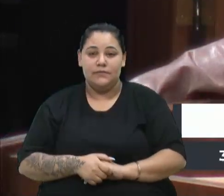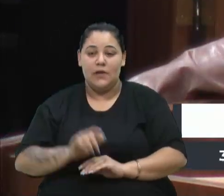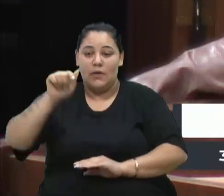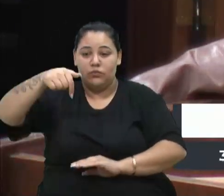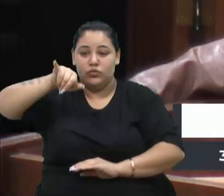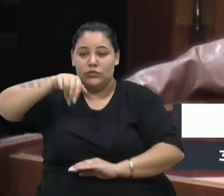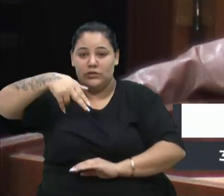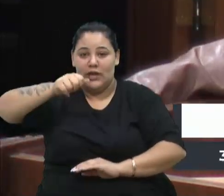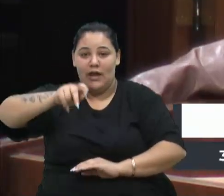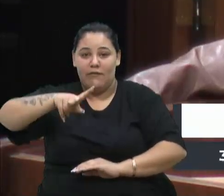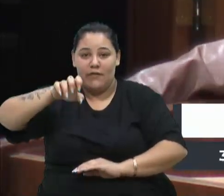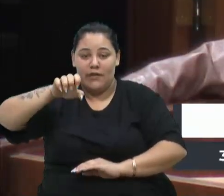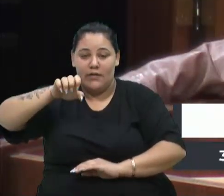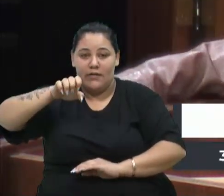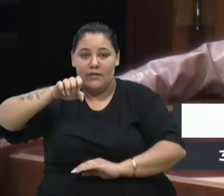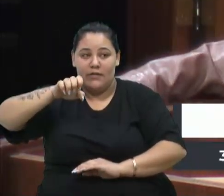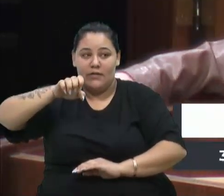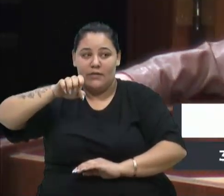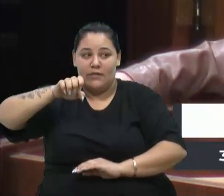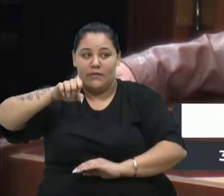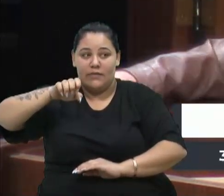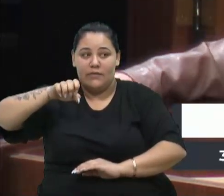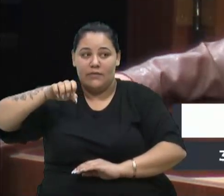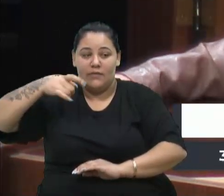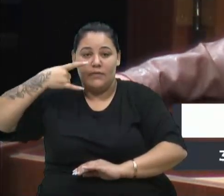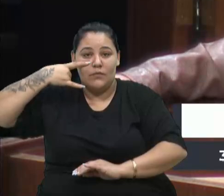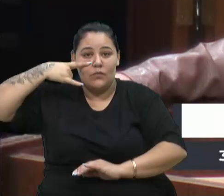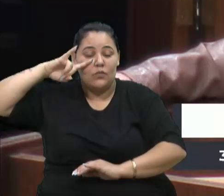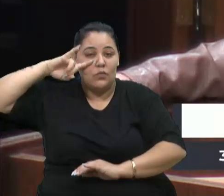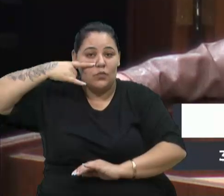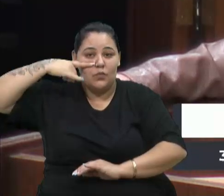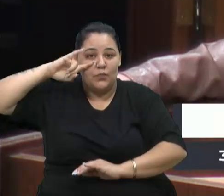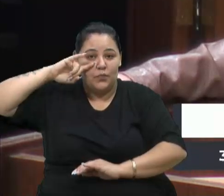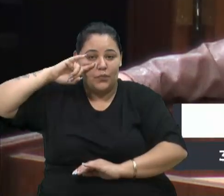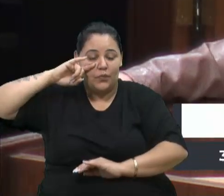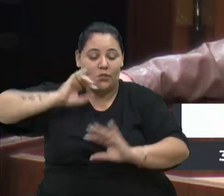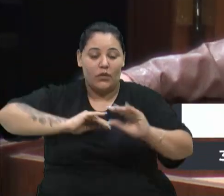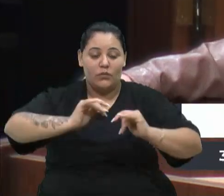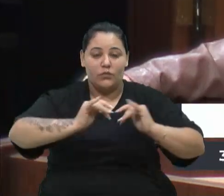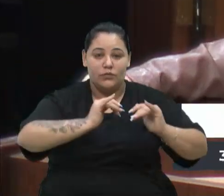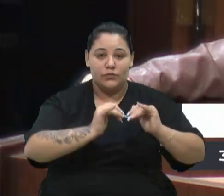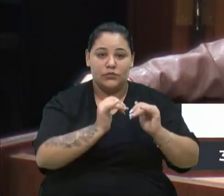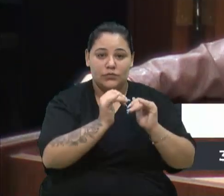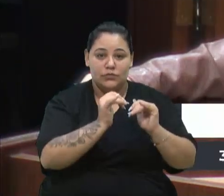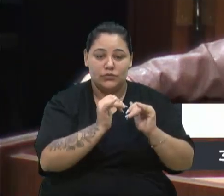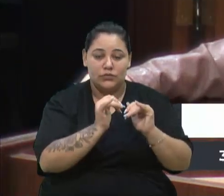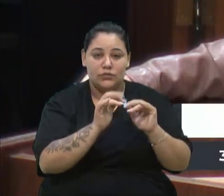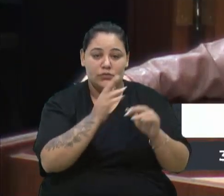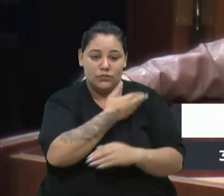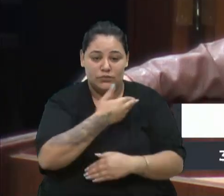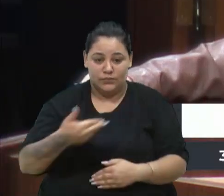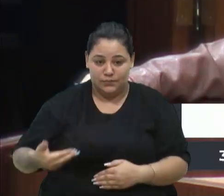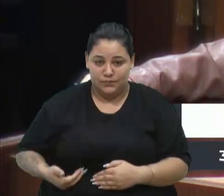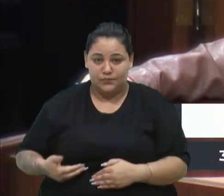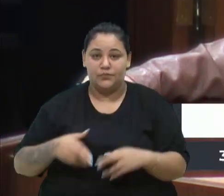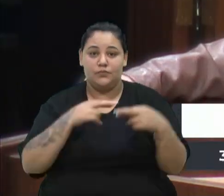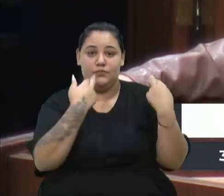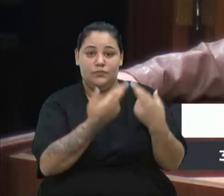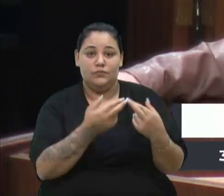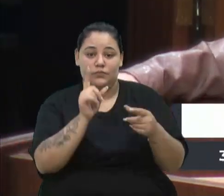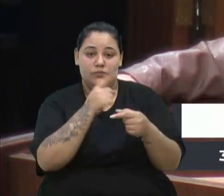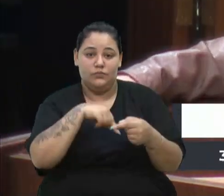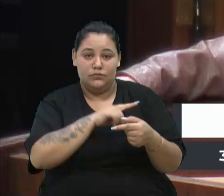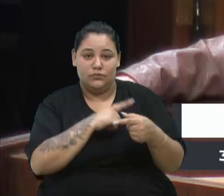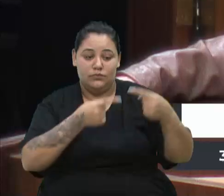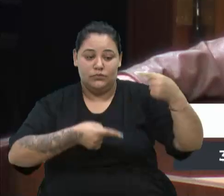Iremos propor para organizar uma comissão de desenvolvimento urbano para promover uma reunião pública para debatermos a